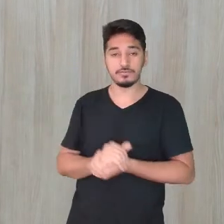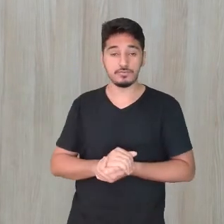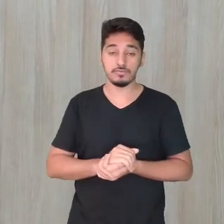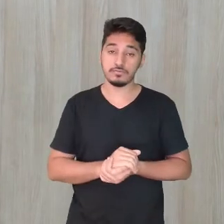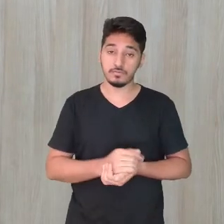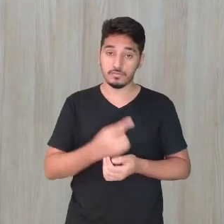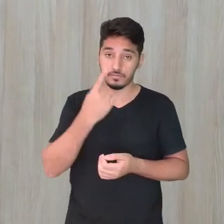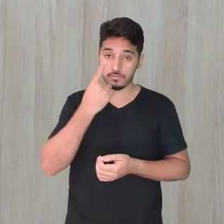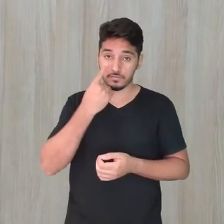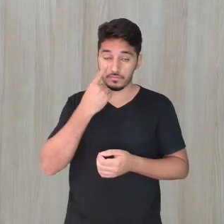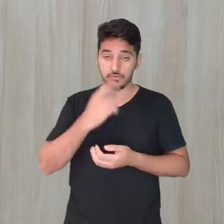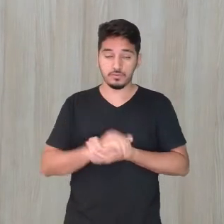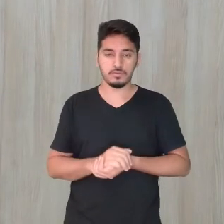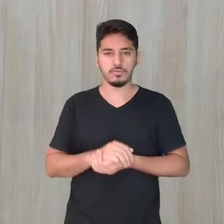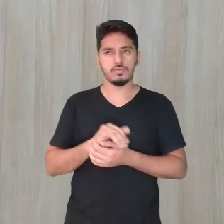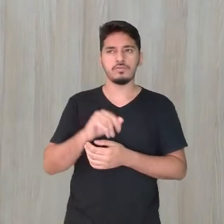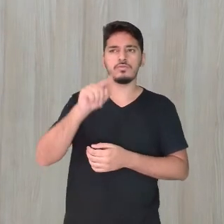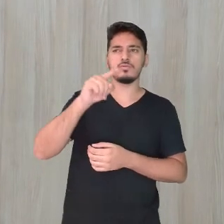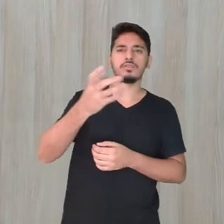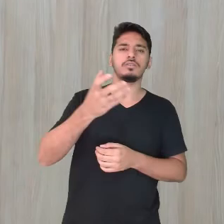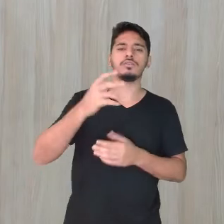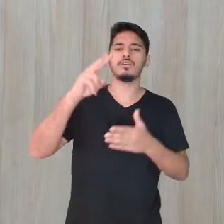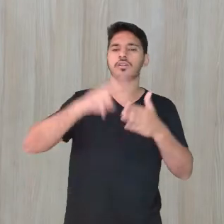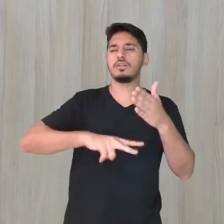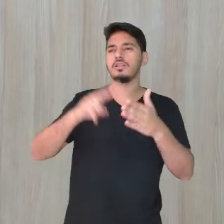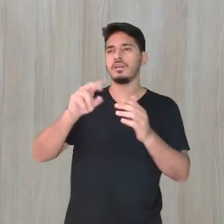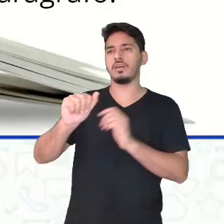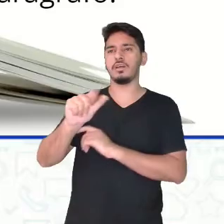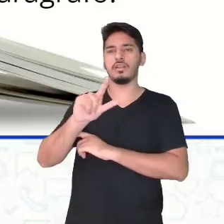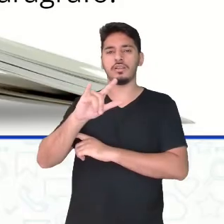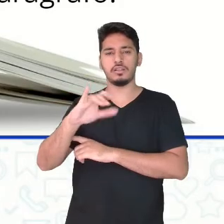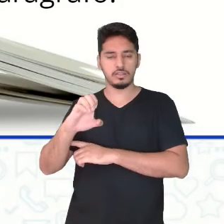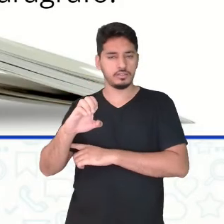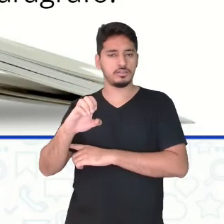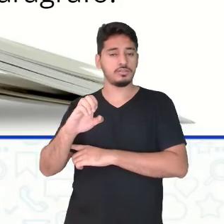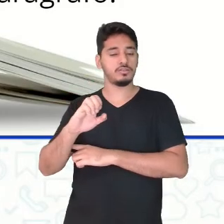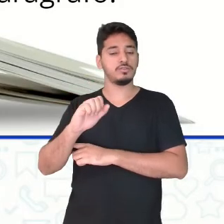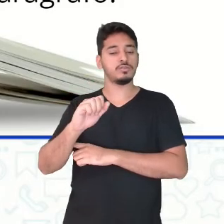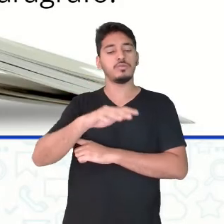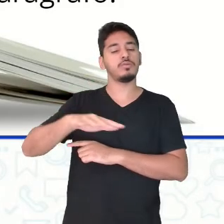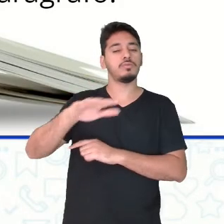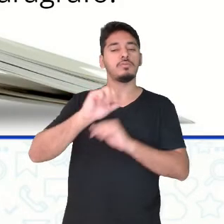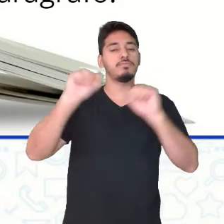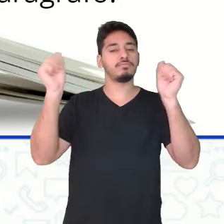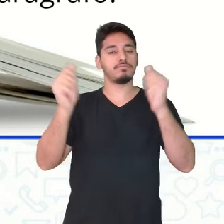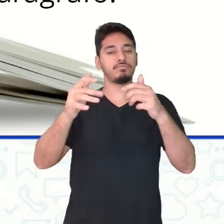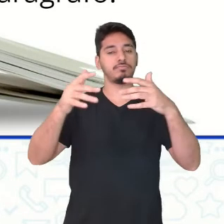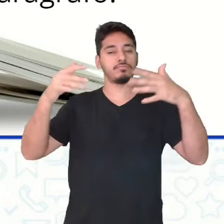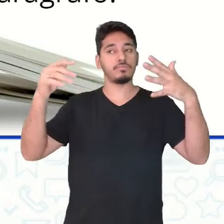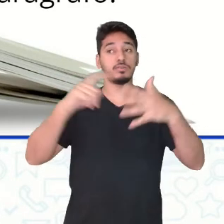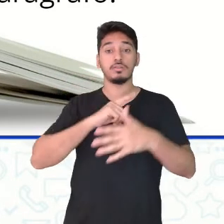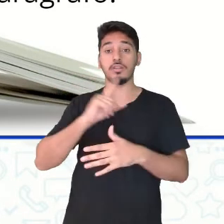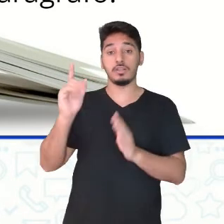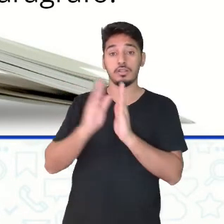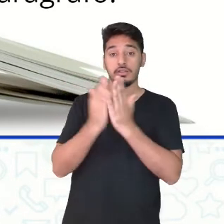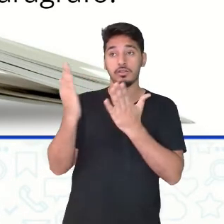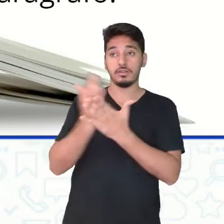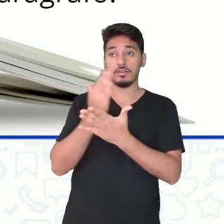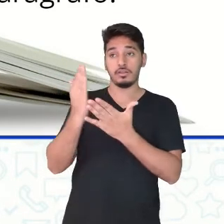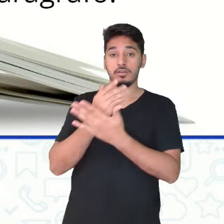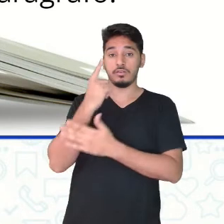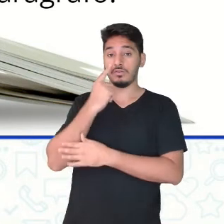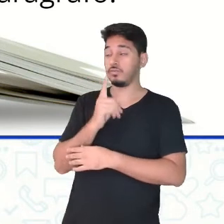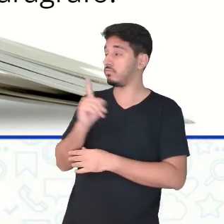Olhe, se você quiser ler Alice no País das Maravilhas, tá? Aí o QR Code da nossa árvore do livro, vai lá que